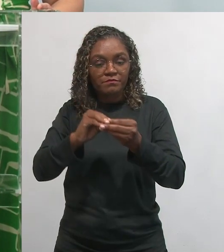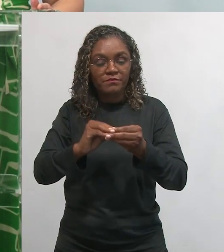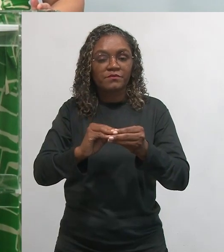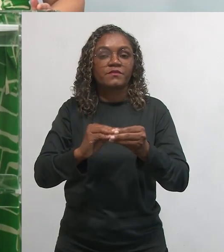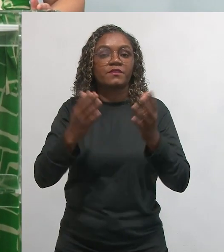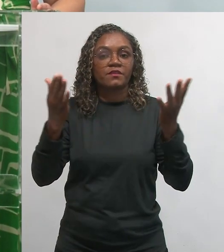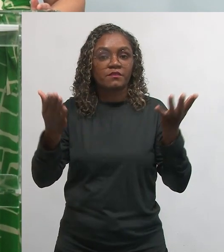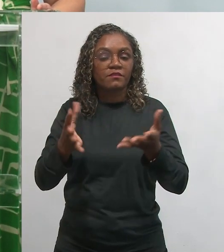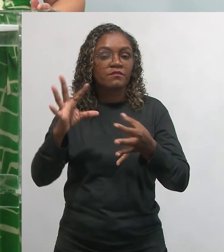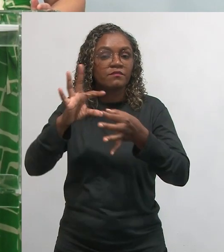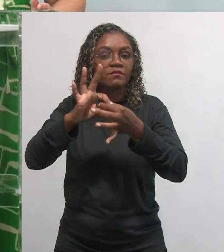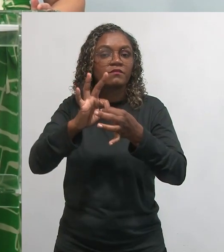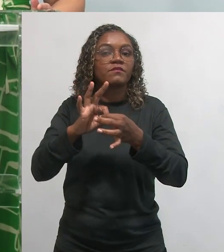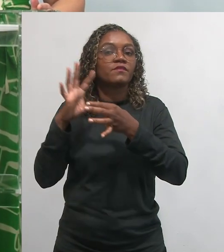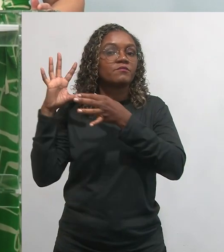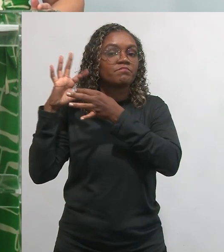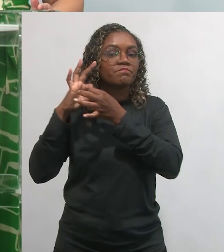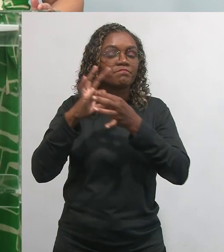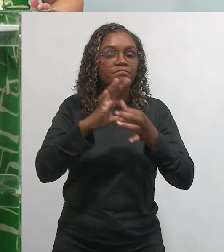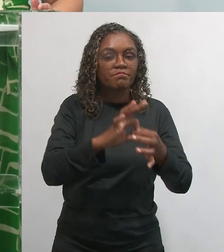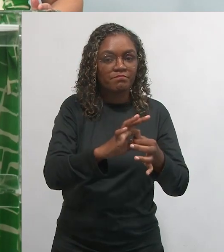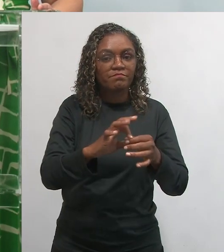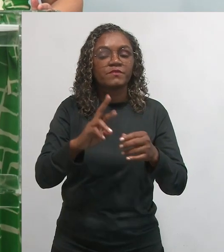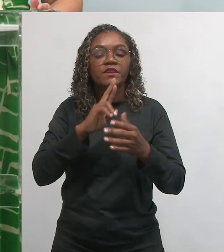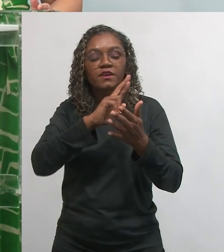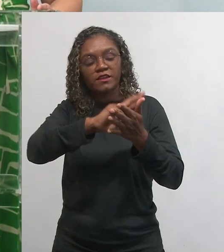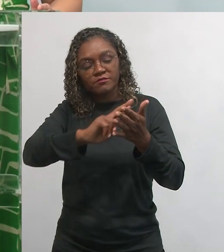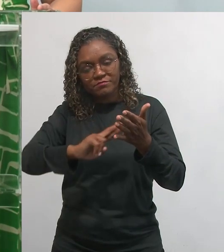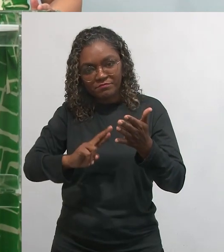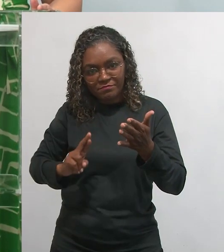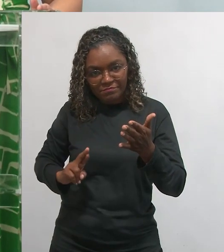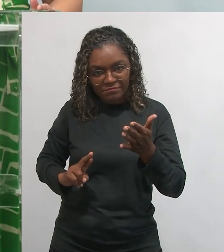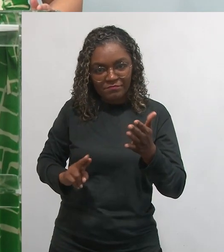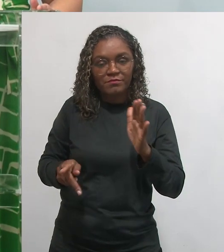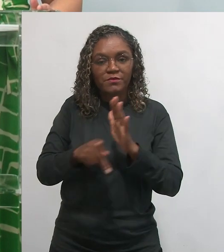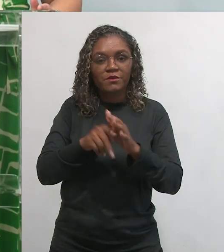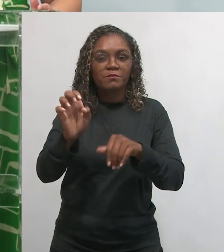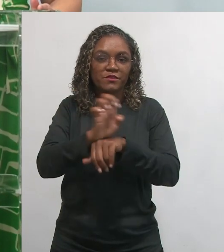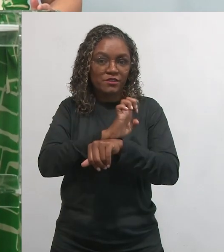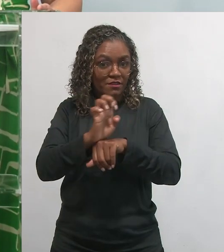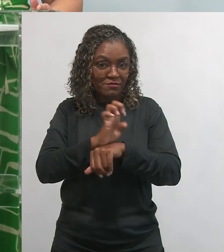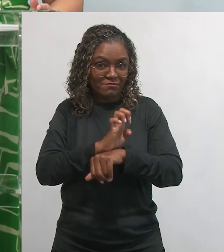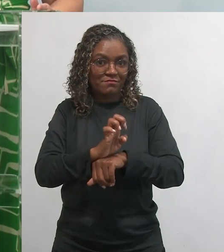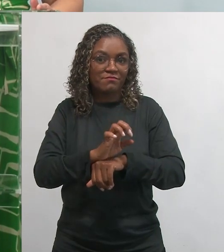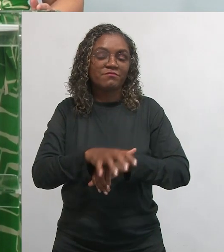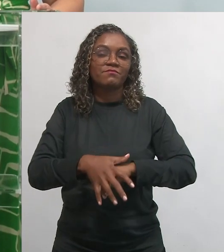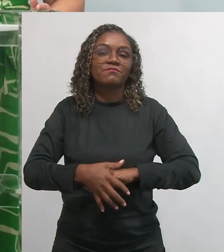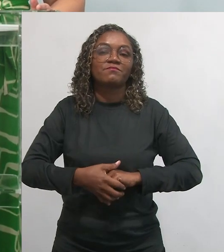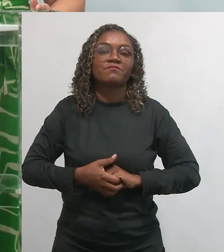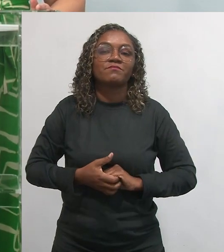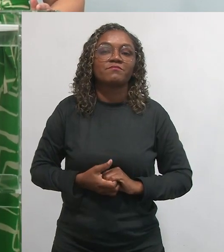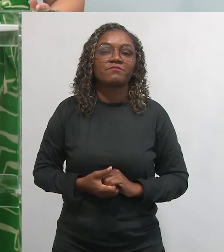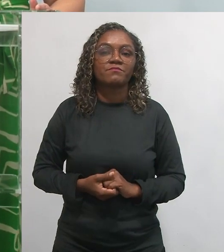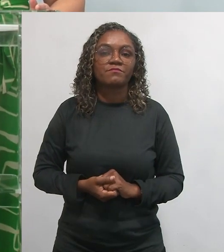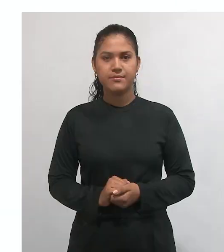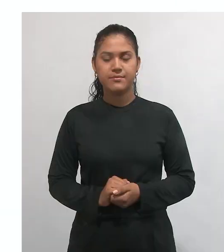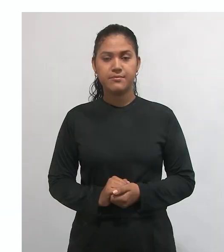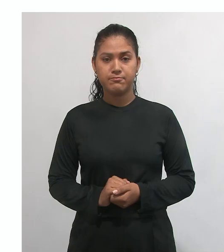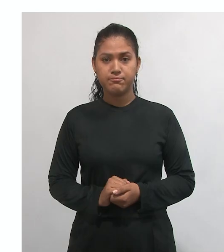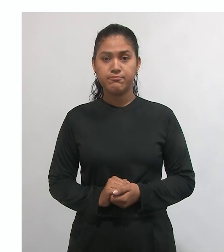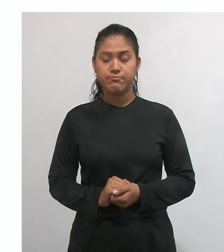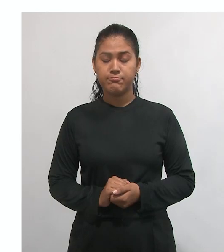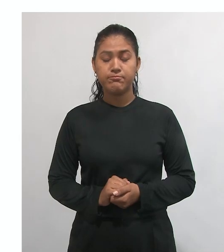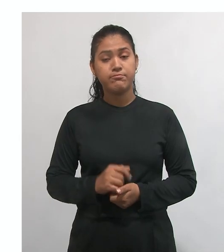no final da disciplina, fecharmos essa etapa com o relatório final de estágio. Então, vamos lá